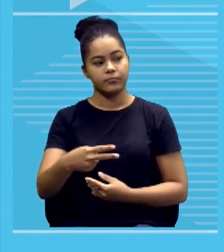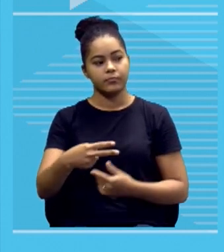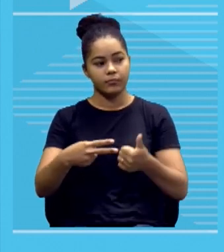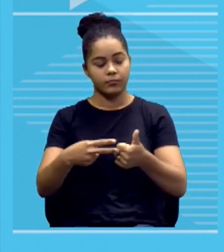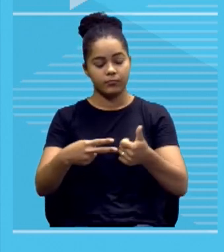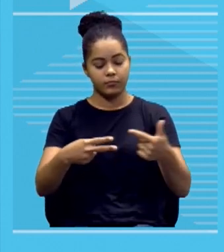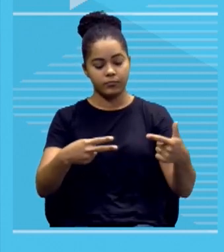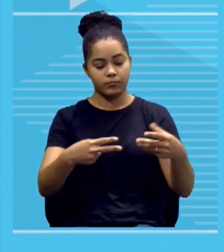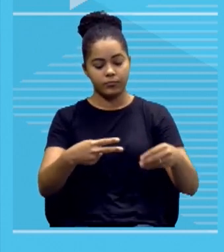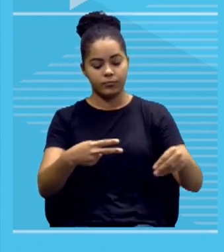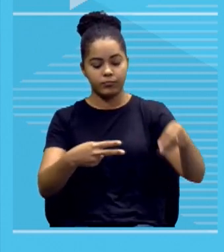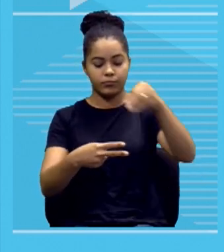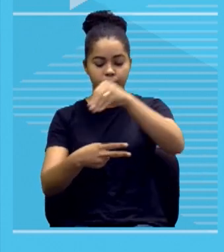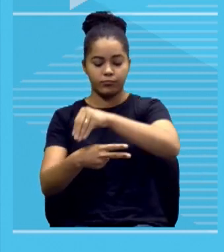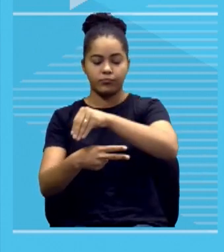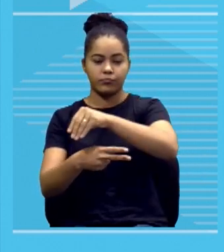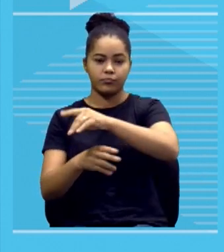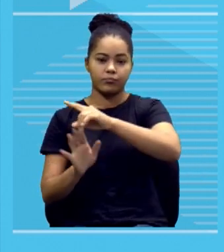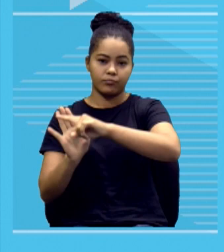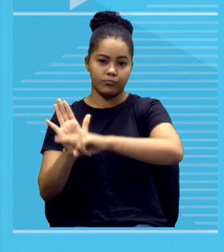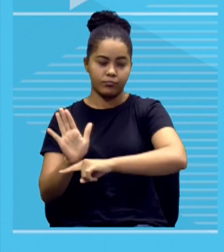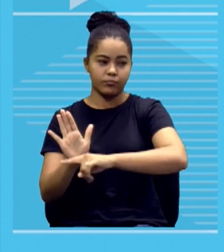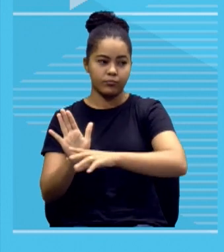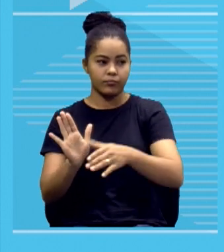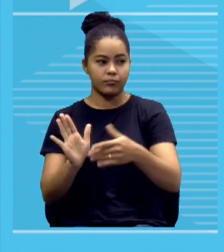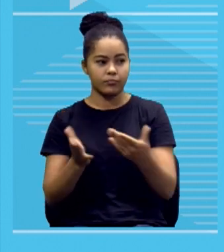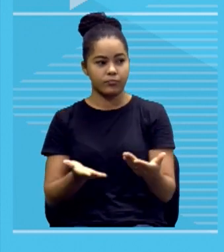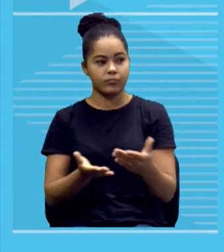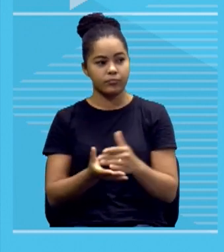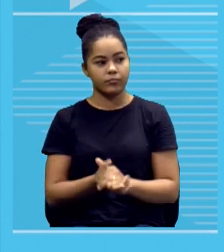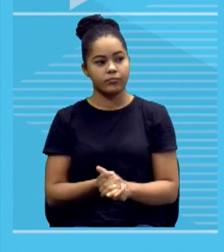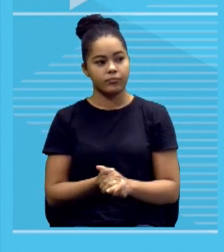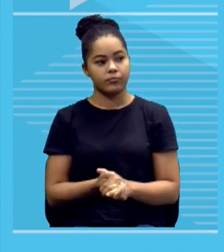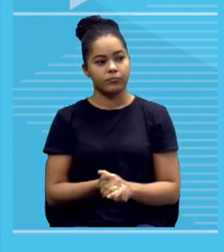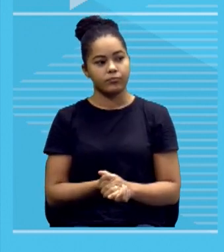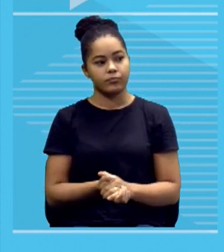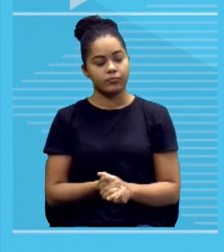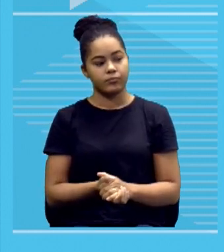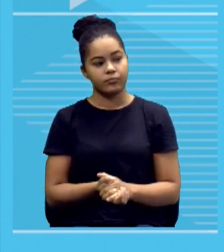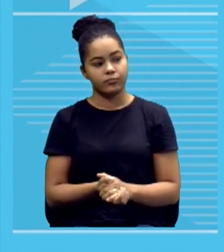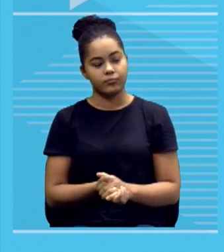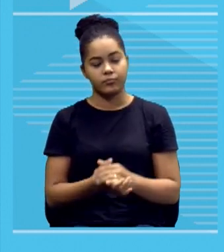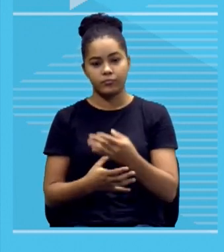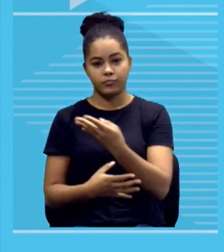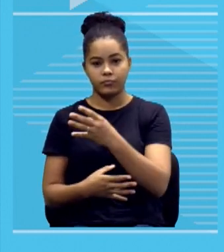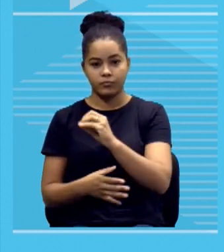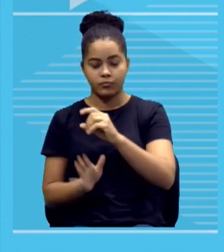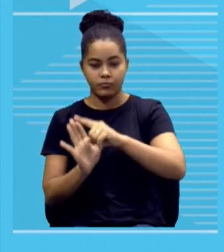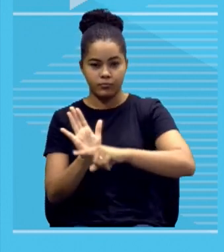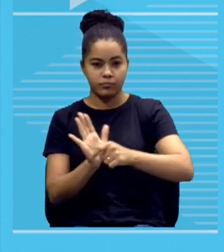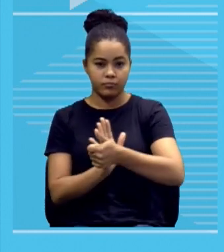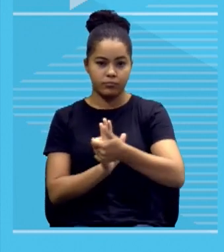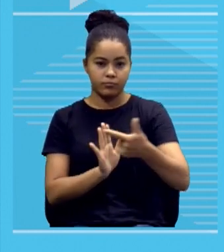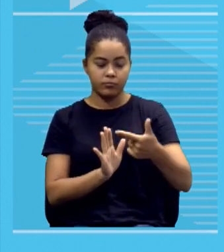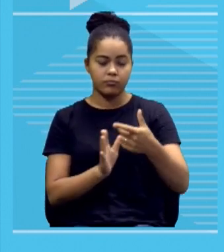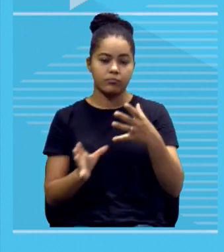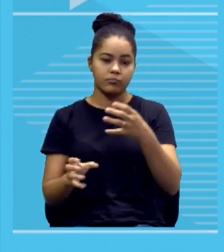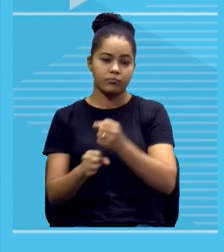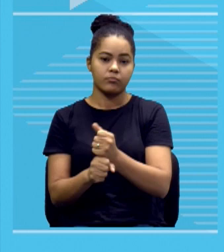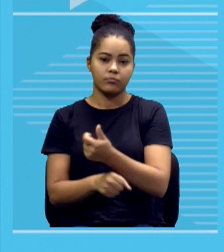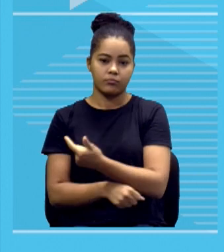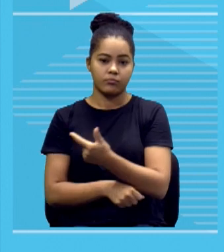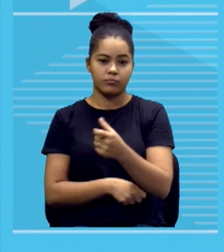negativo. Isso aqui é igual a 5 vezes o valor da corrente. 40 menos 12 daria 28.